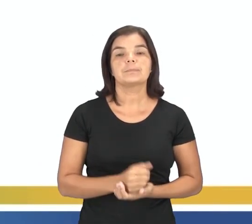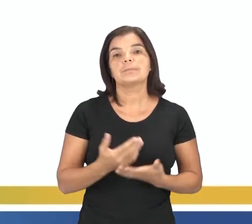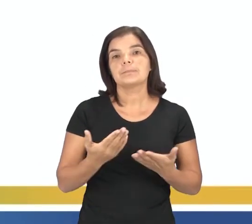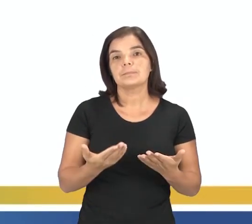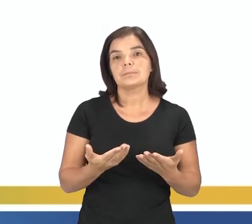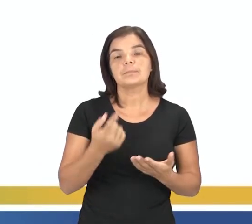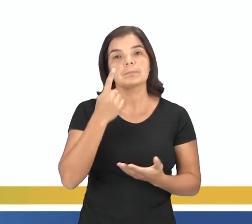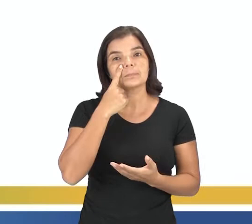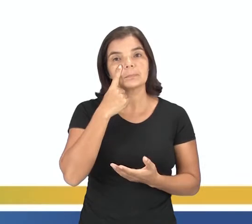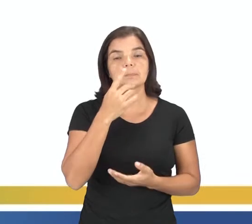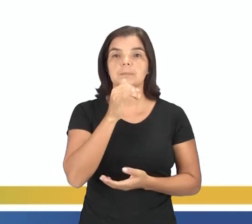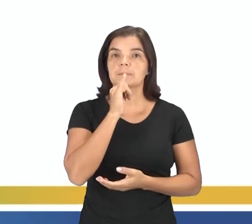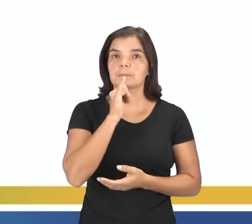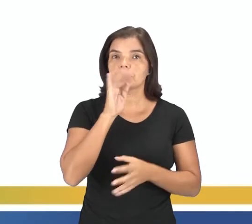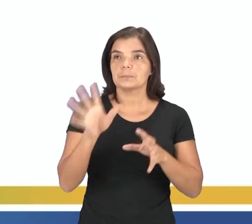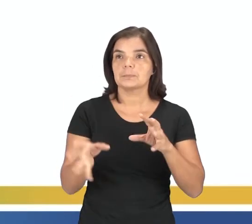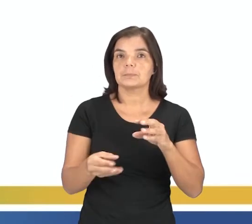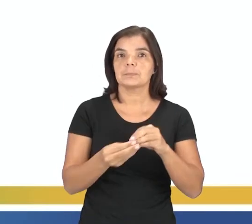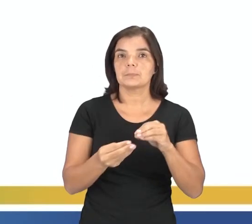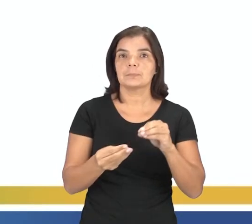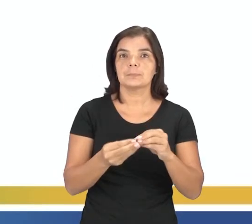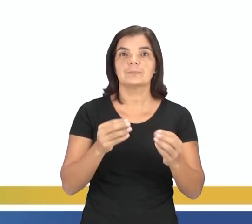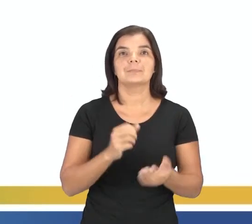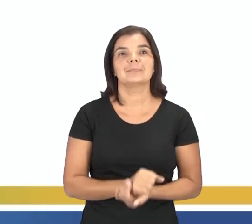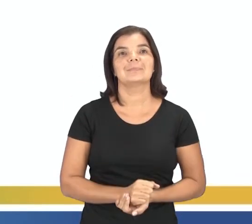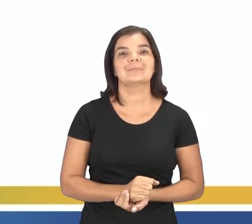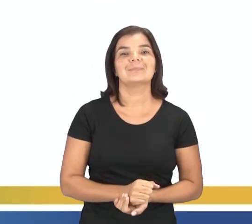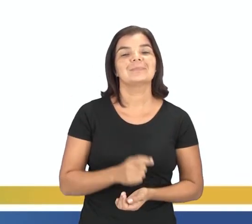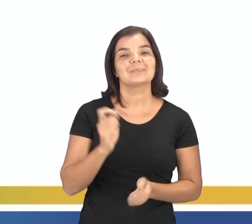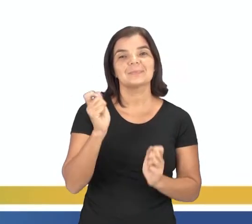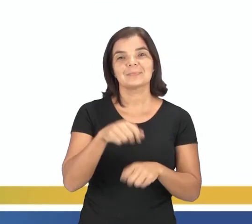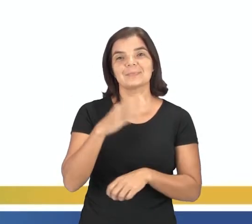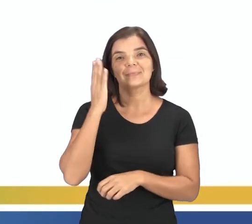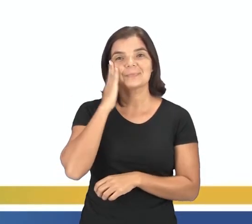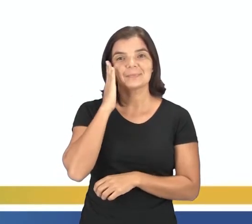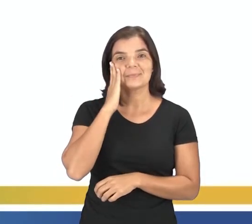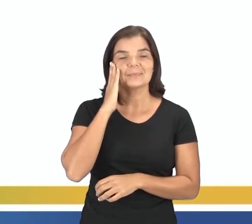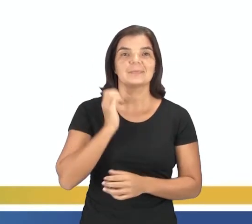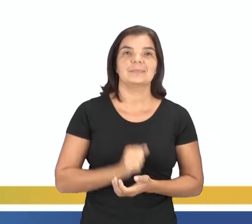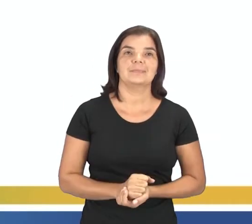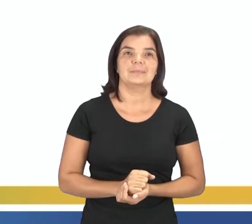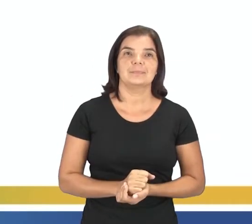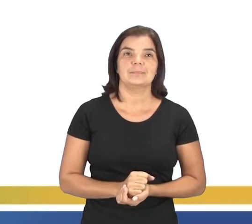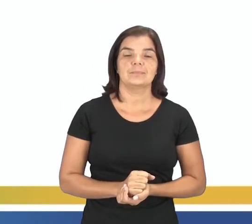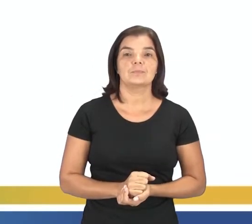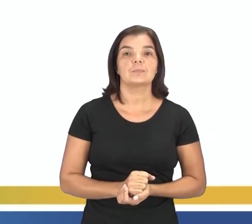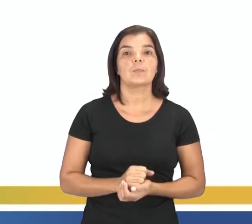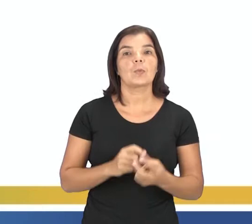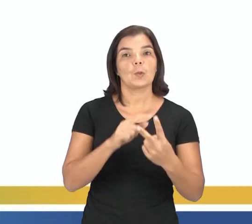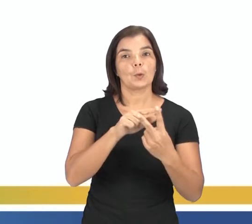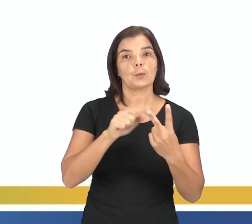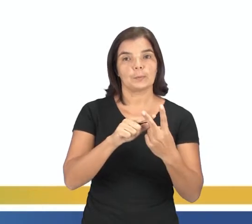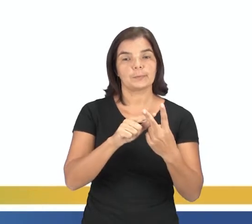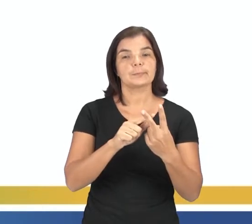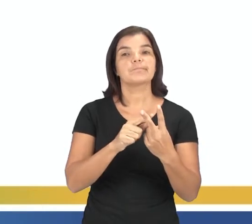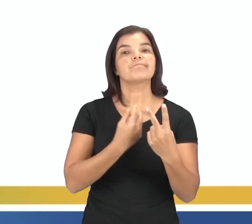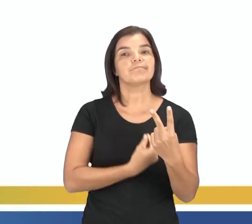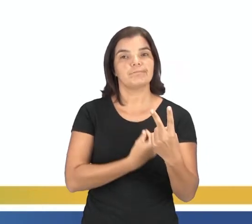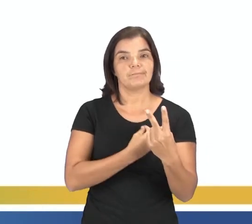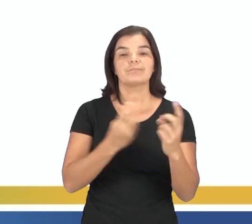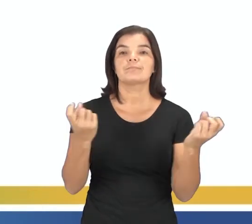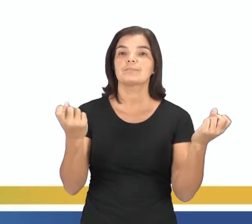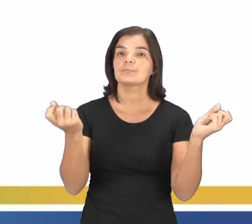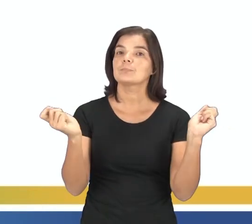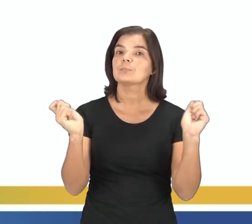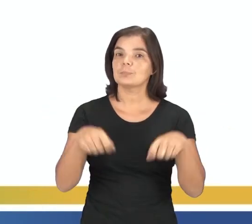Então, vamos exemplificar aqui com uma questão para que vocês possam entender. Um casal participa de uma competição de patinação